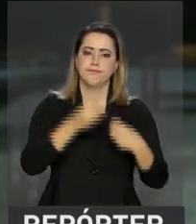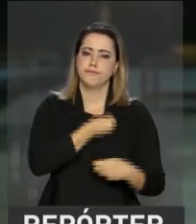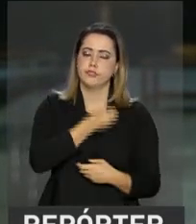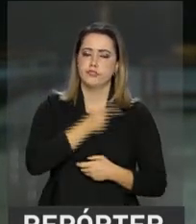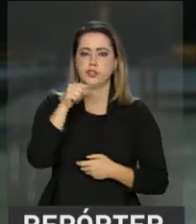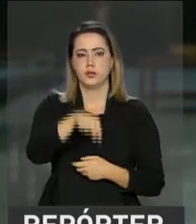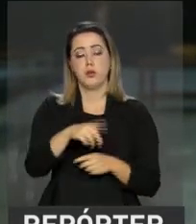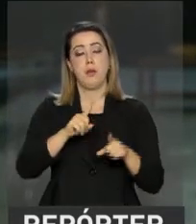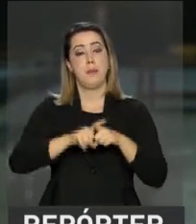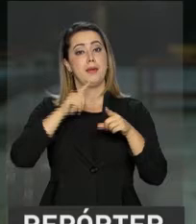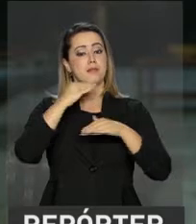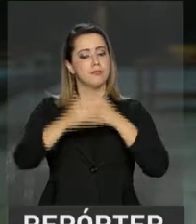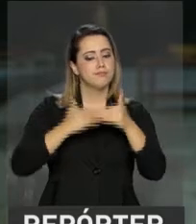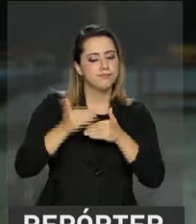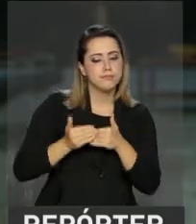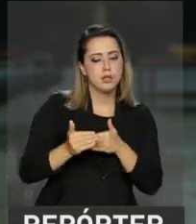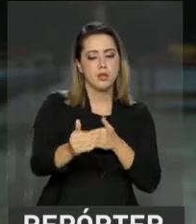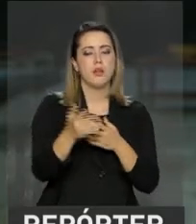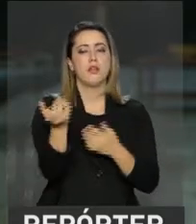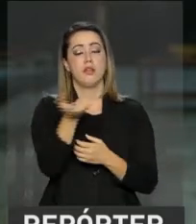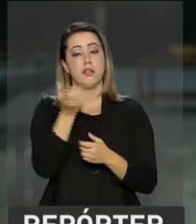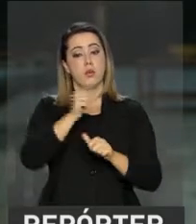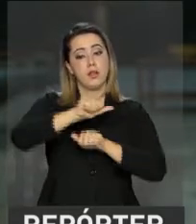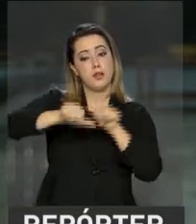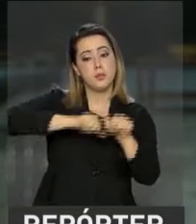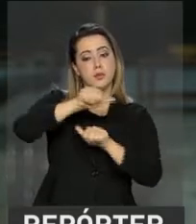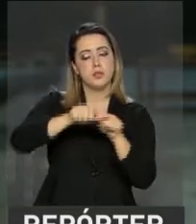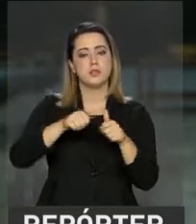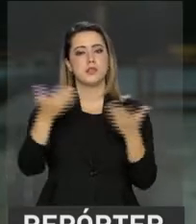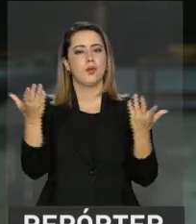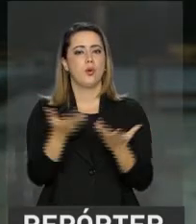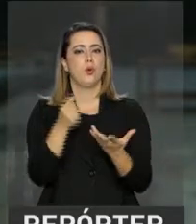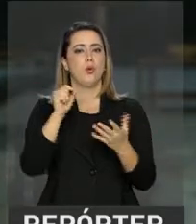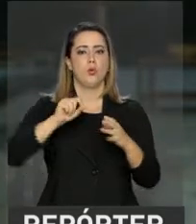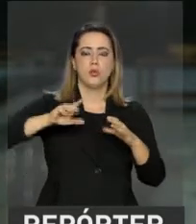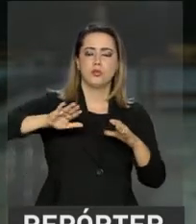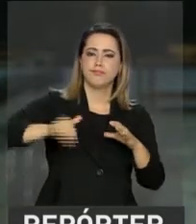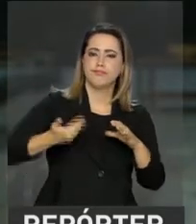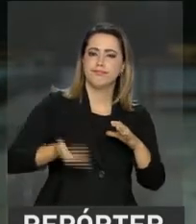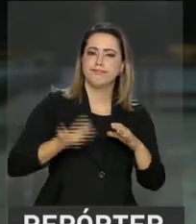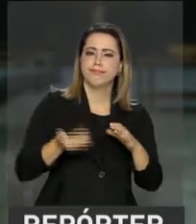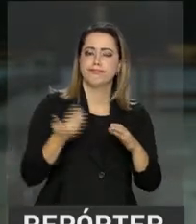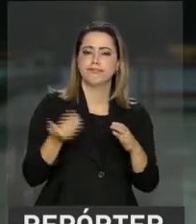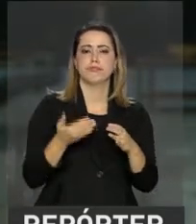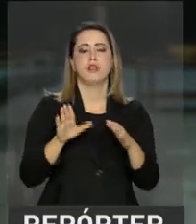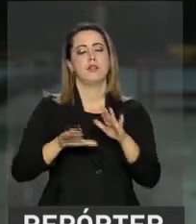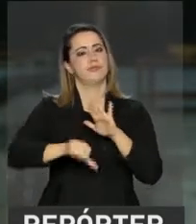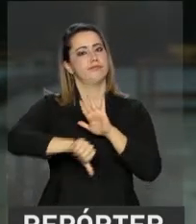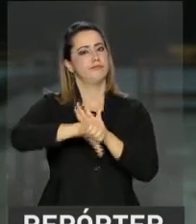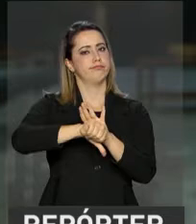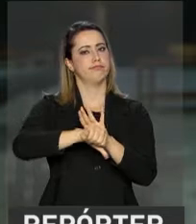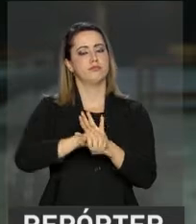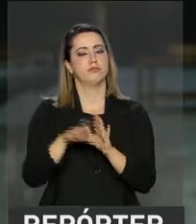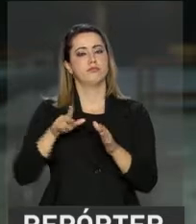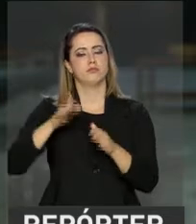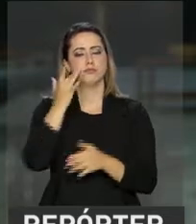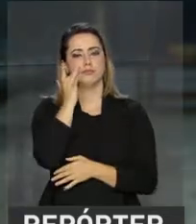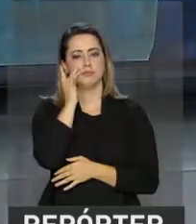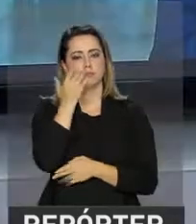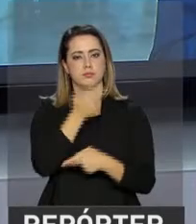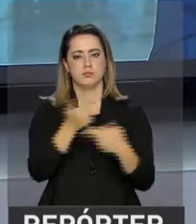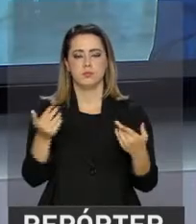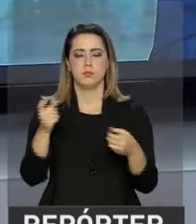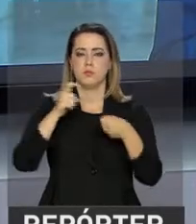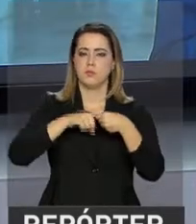tempo, o governo defende que a reserva foi dominada pelo garimpo ilegal de minérios. Eu volto com você no